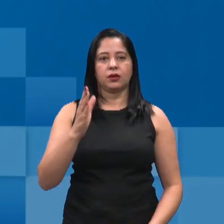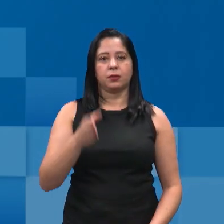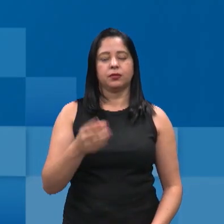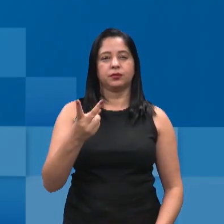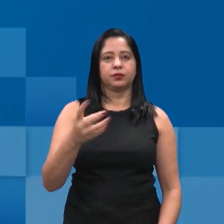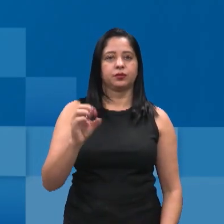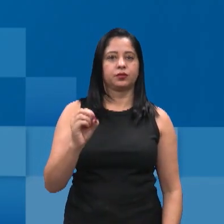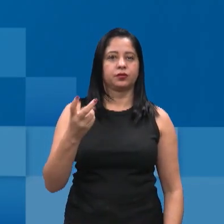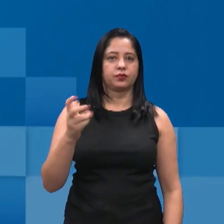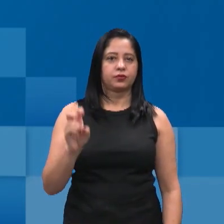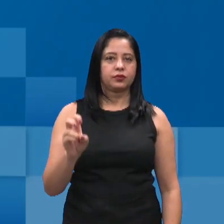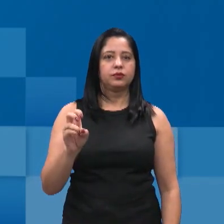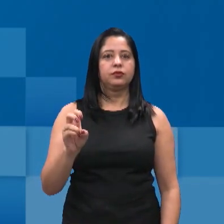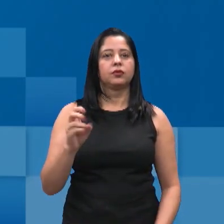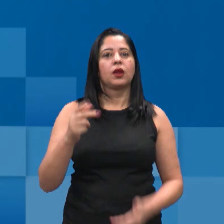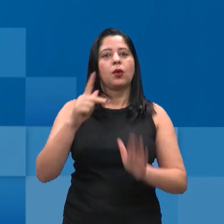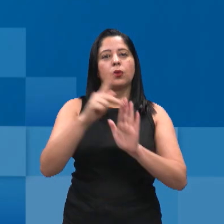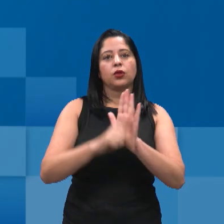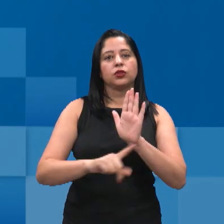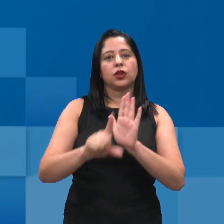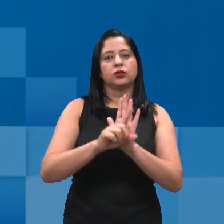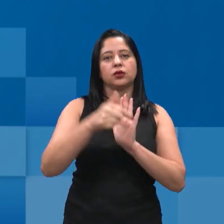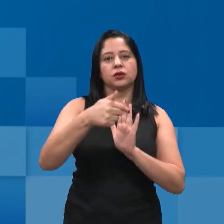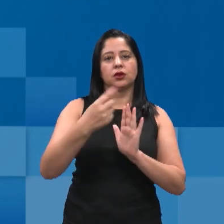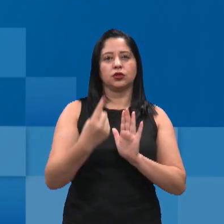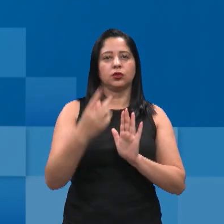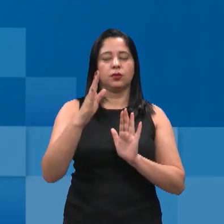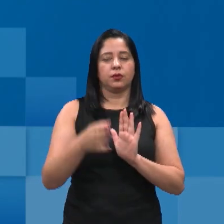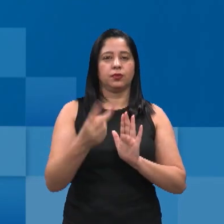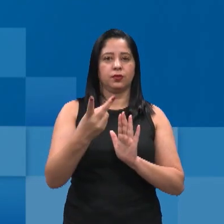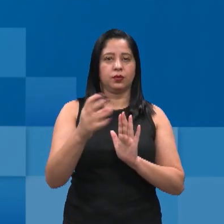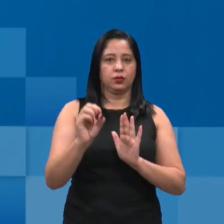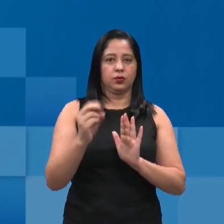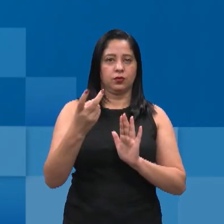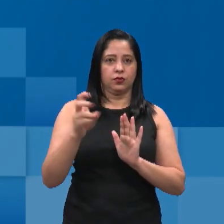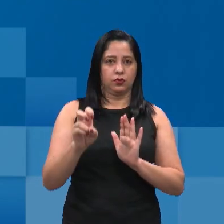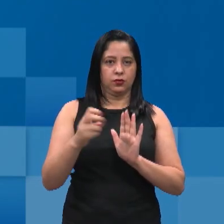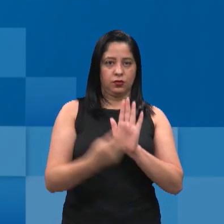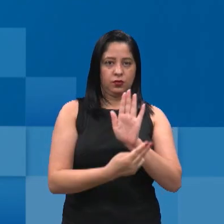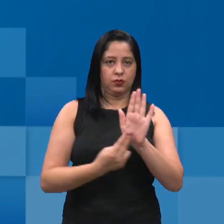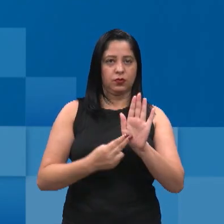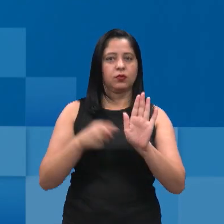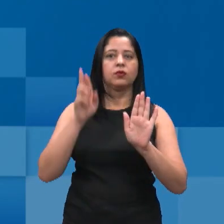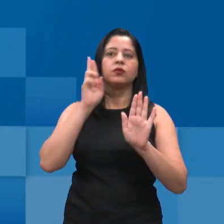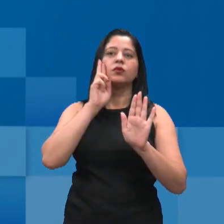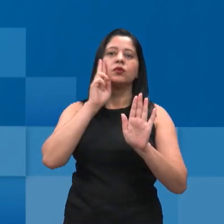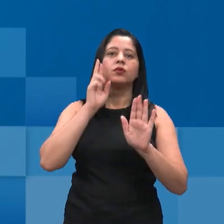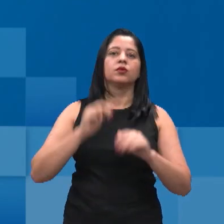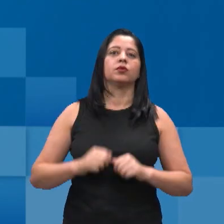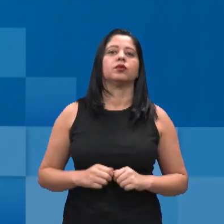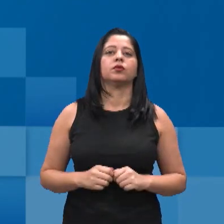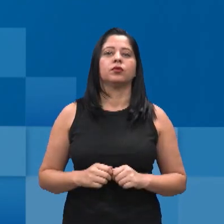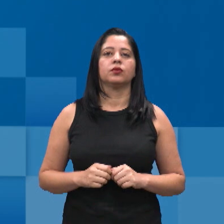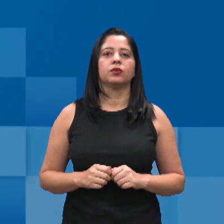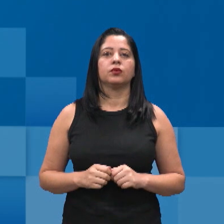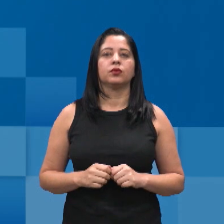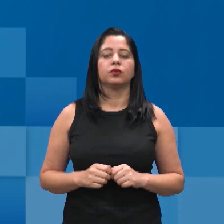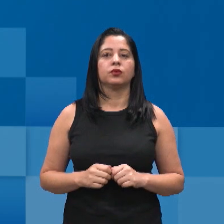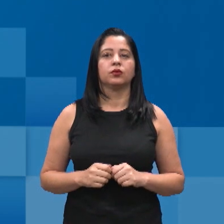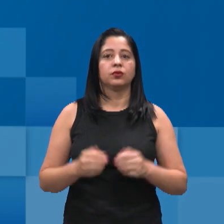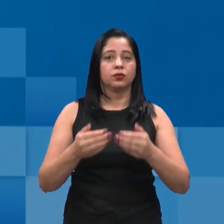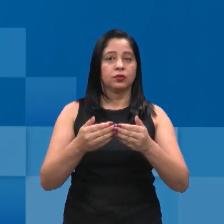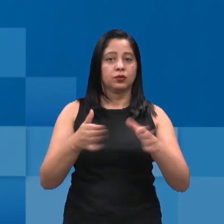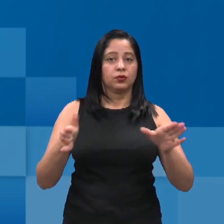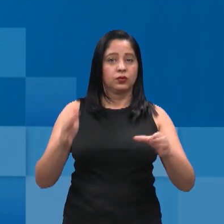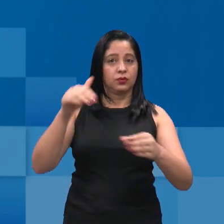1990/2025, projeto de lei 71/2025, autoria do vereador Renato Santiago. Aberta a